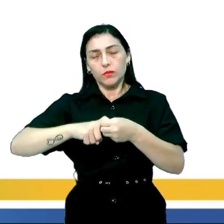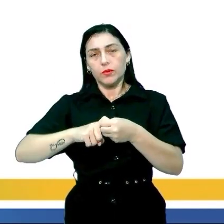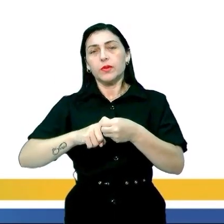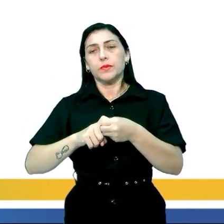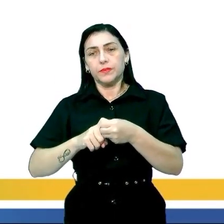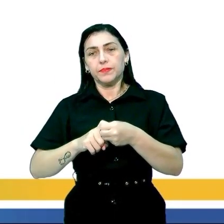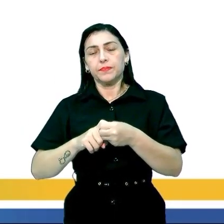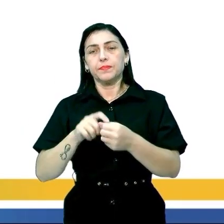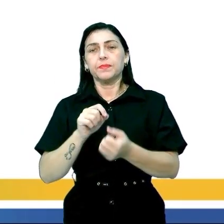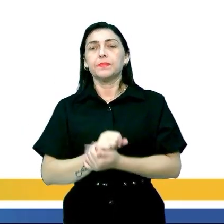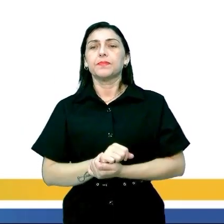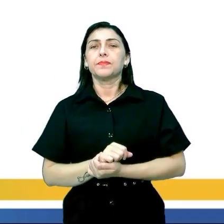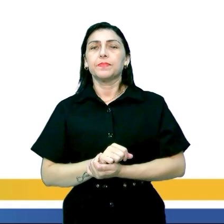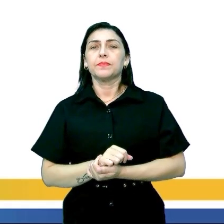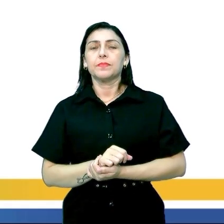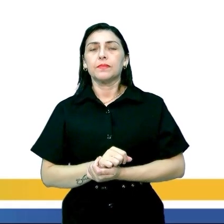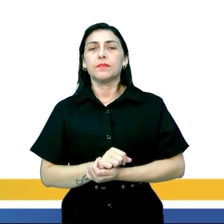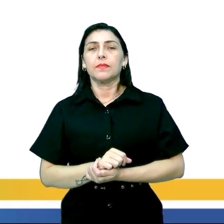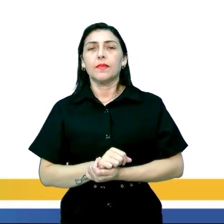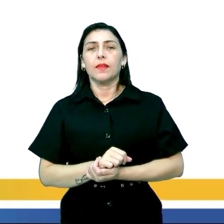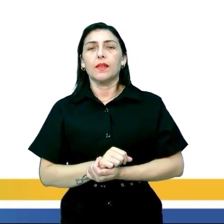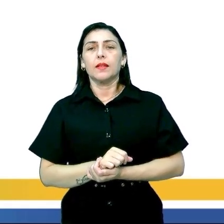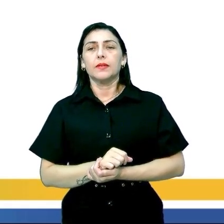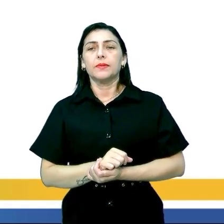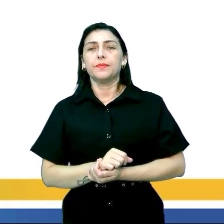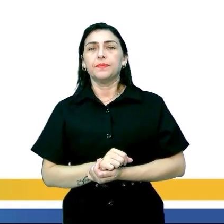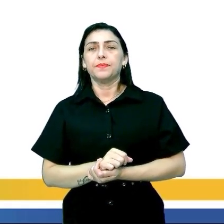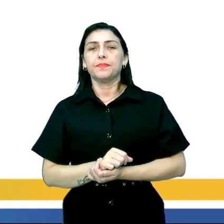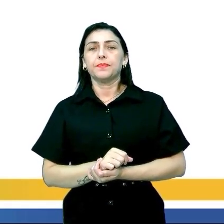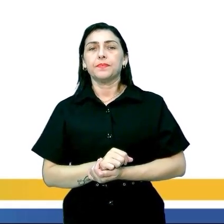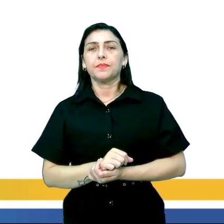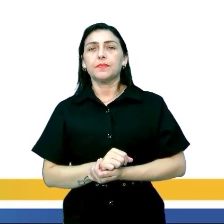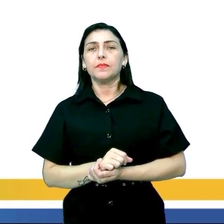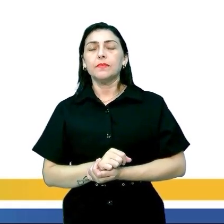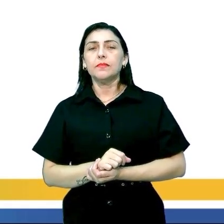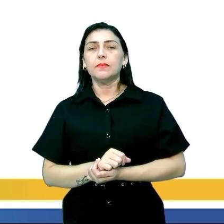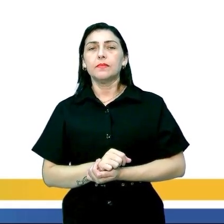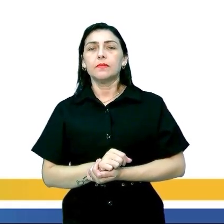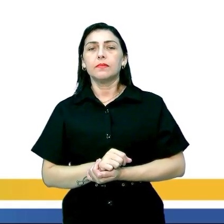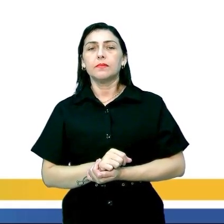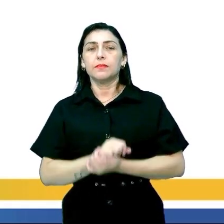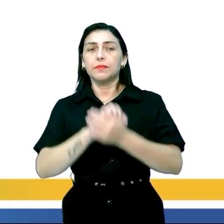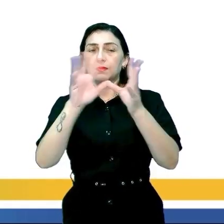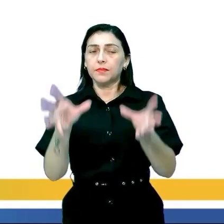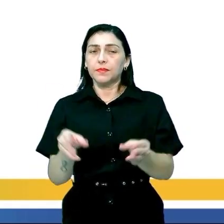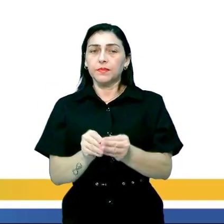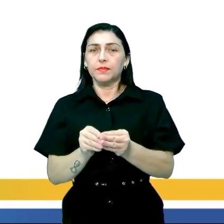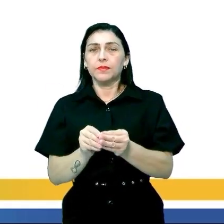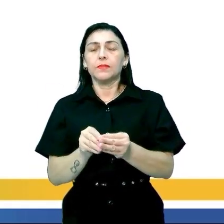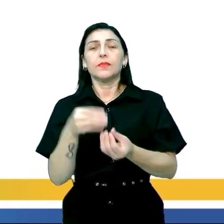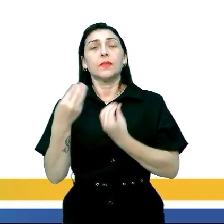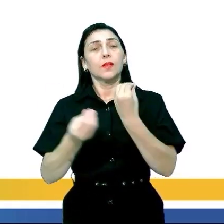Então, essa aí é a anatomia da nossa audição. Então, em resumo, como é que